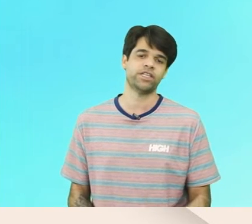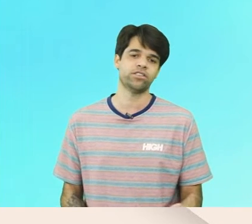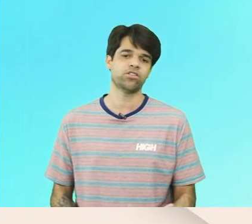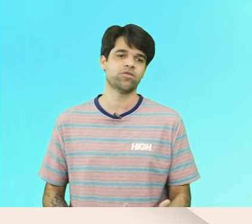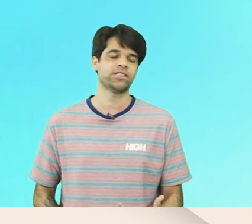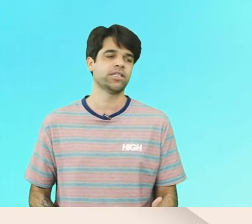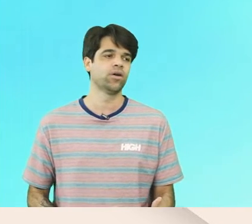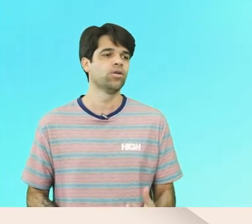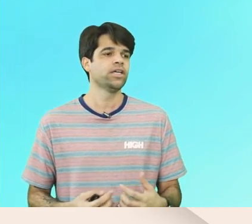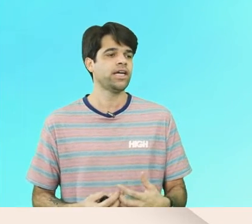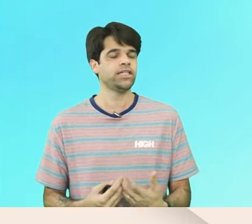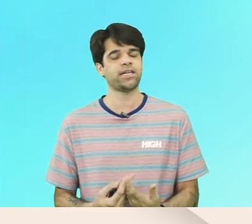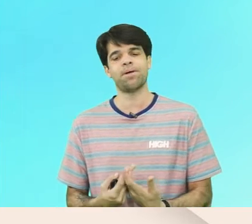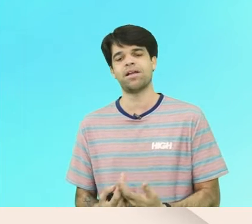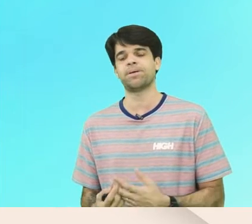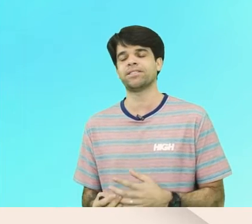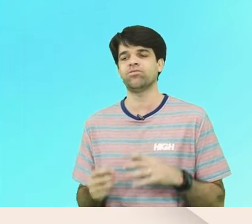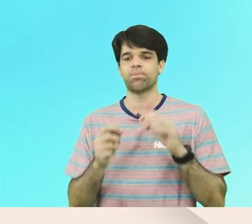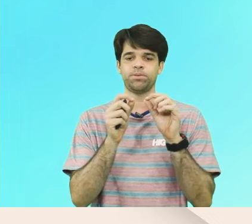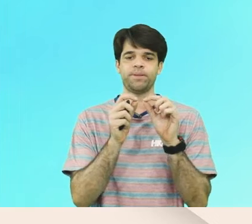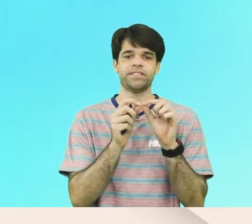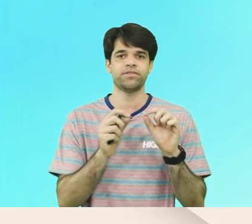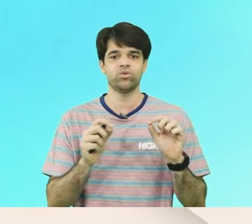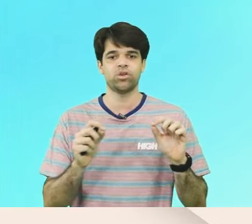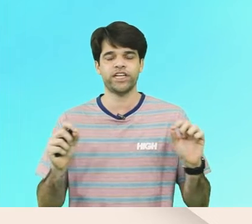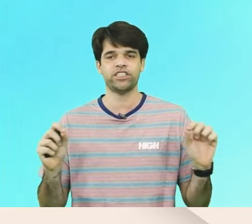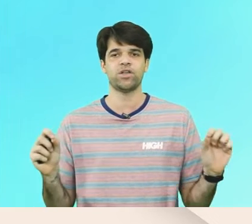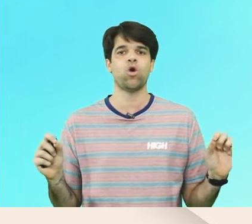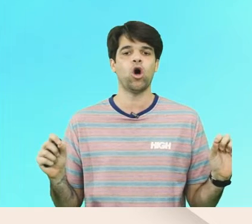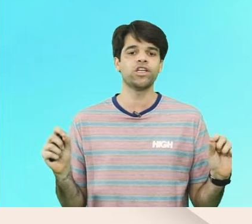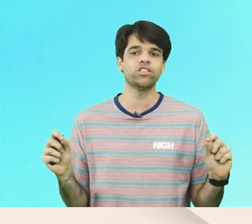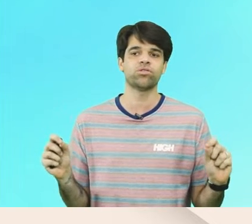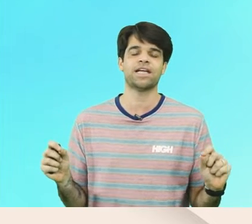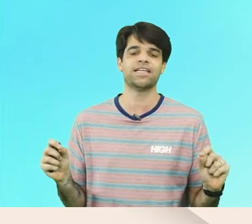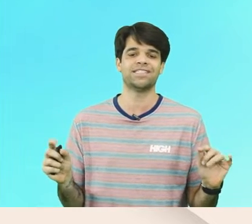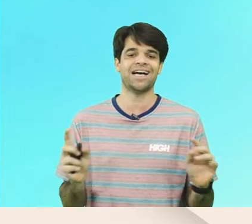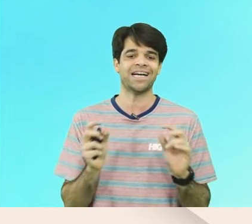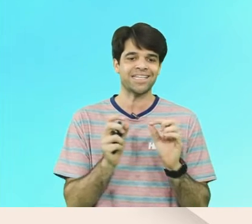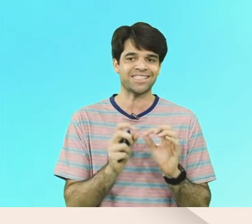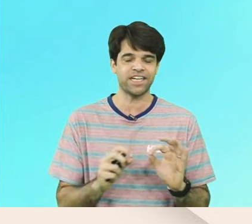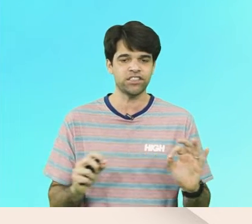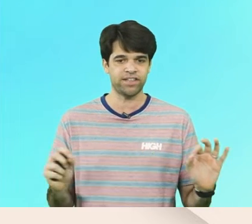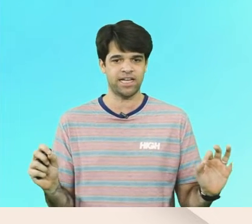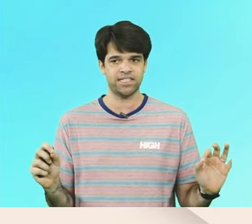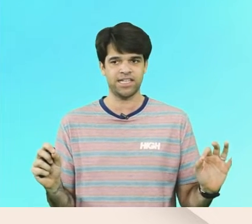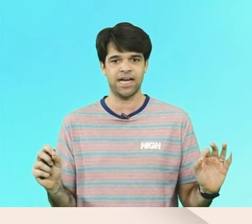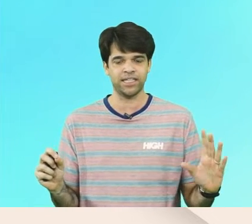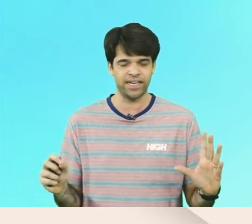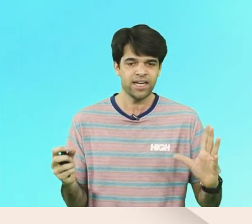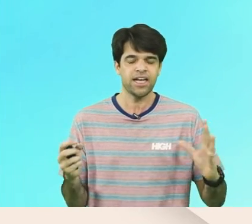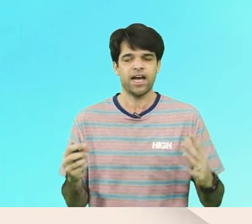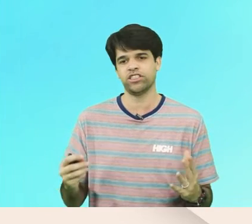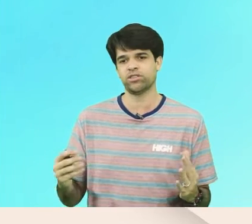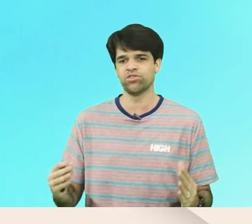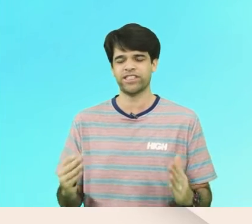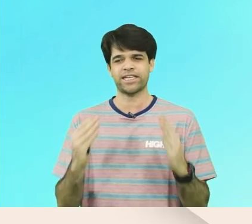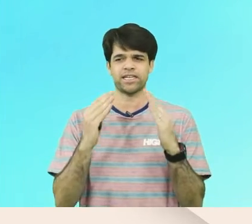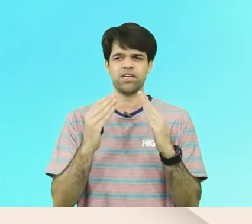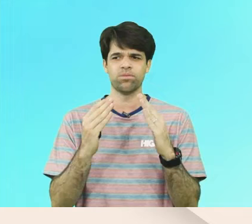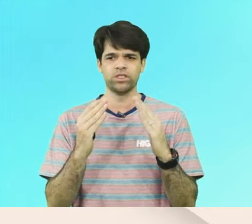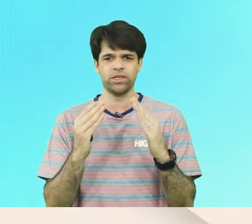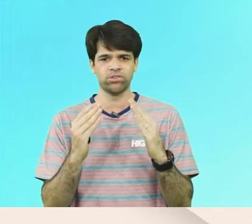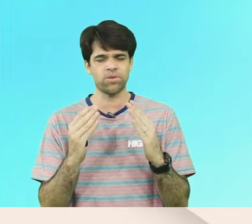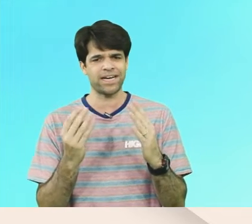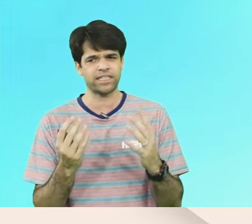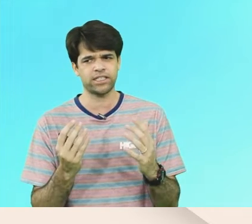entender que um projeto de inovação ele trabalha a partir de uma perspectiva de uma gestão horizontalizada, transversalizada, né? A gente não